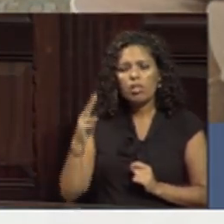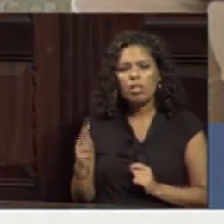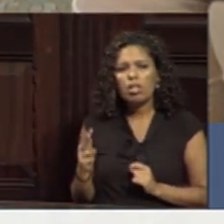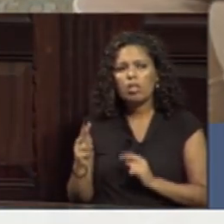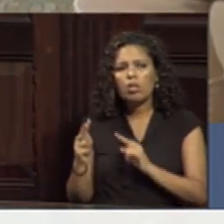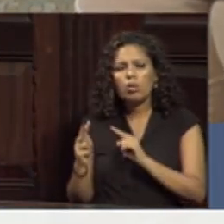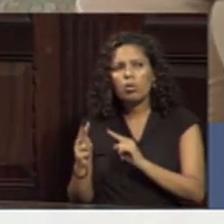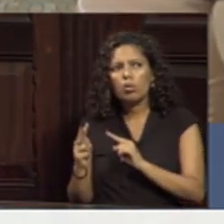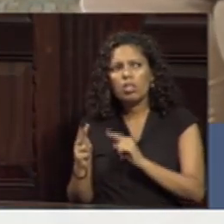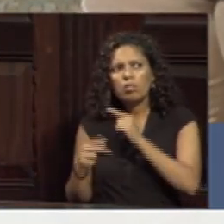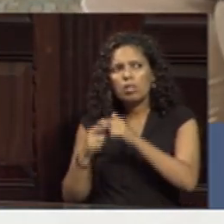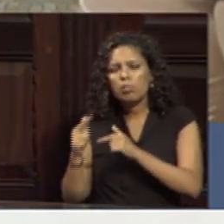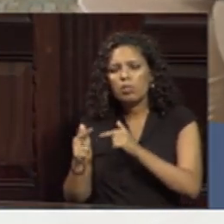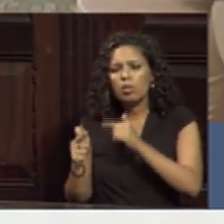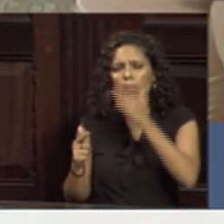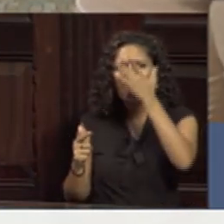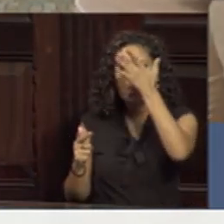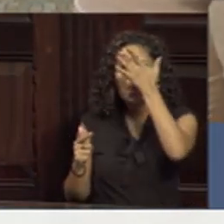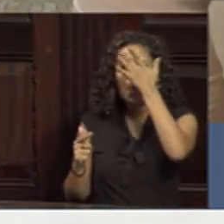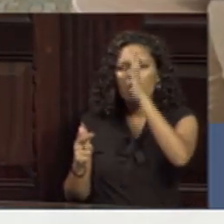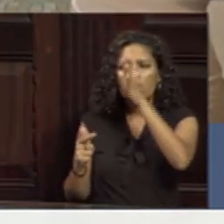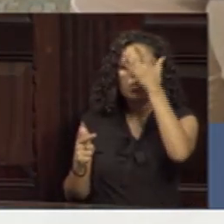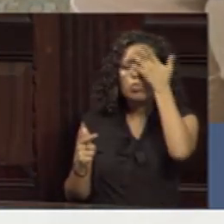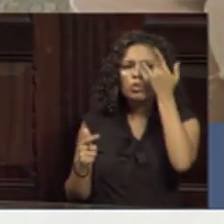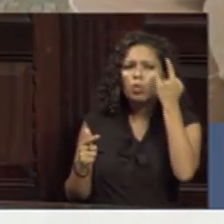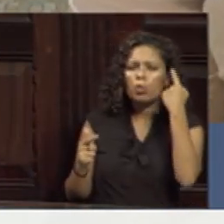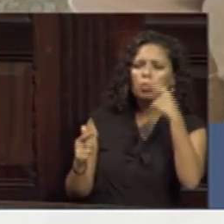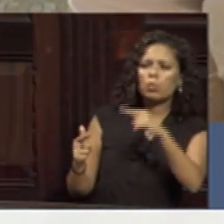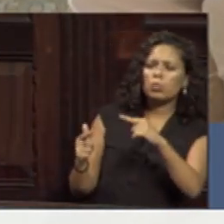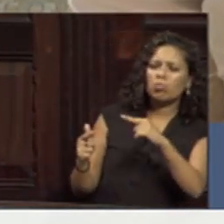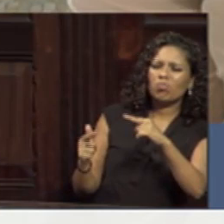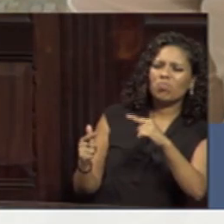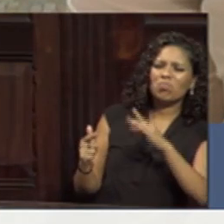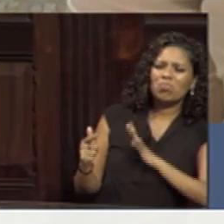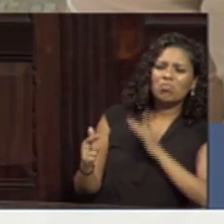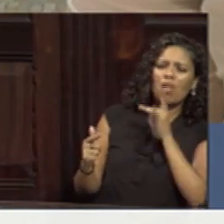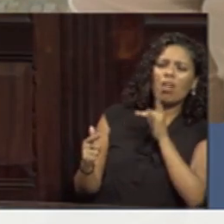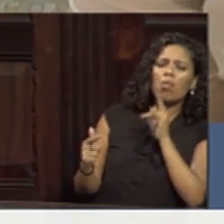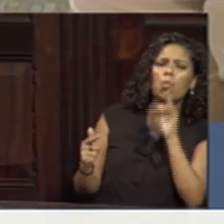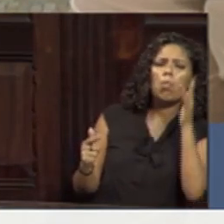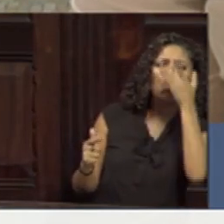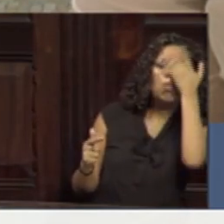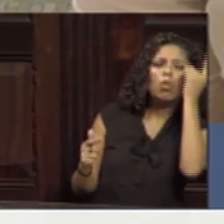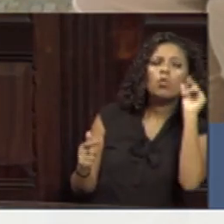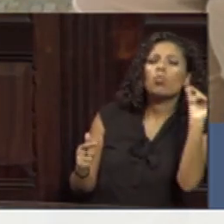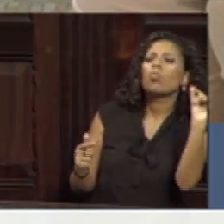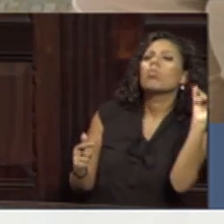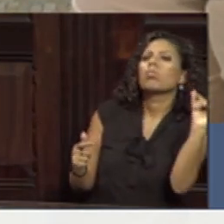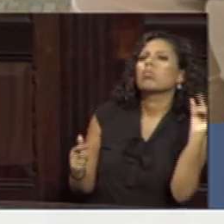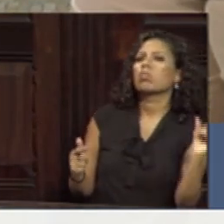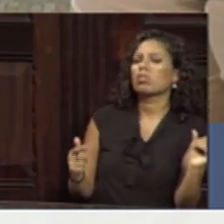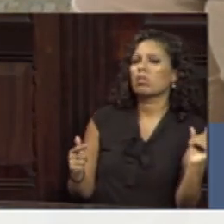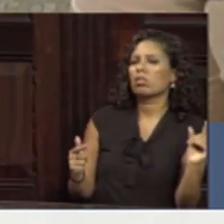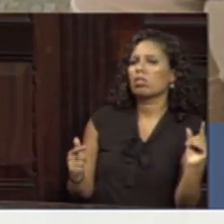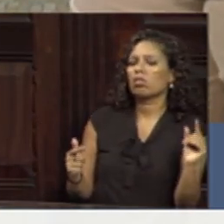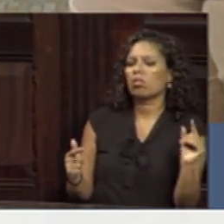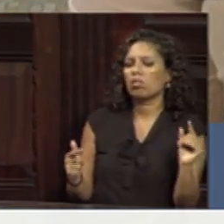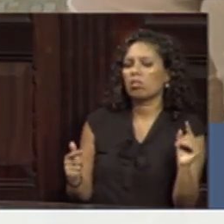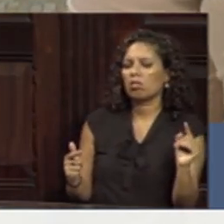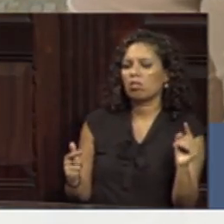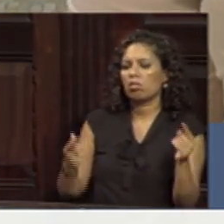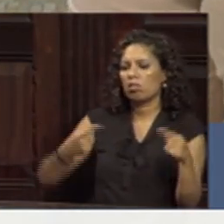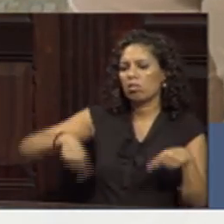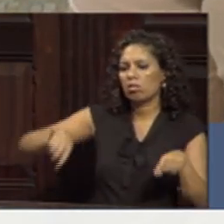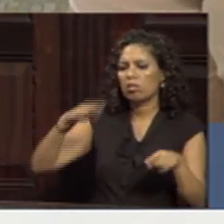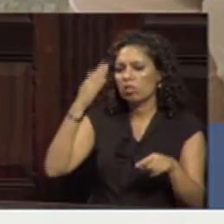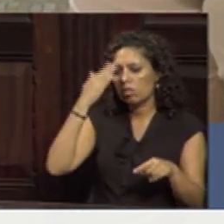nós temos que buscar. E olha, exterminar uma mulher. E eu vim de dentro de uma mulher. Eu tenho que amar uma